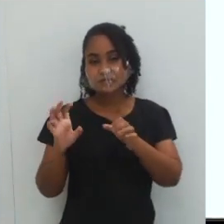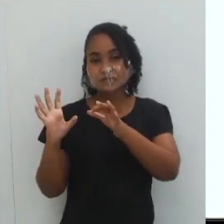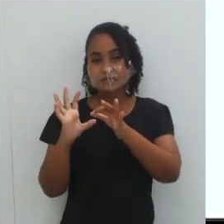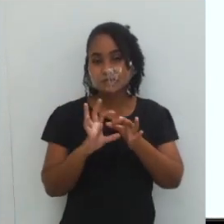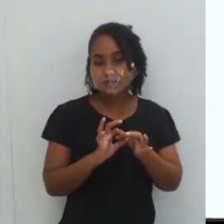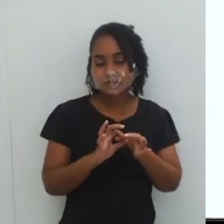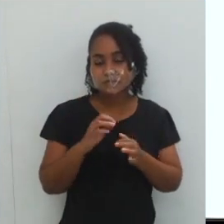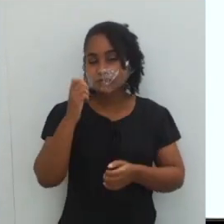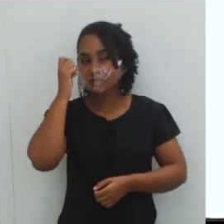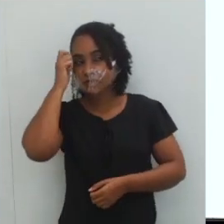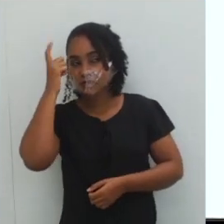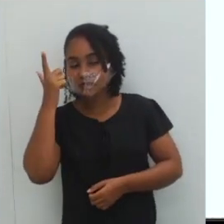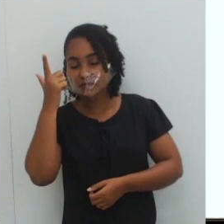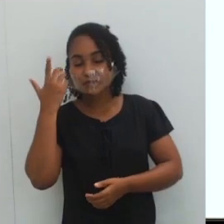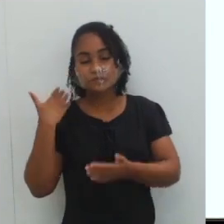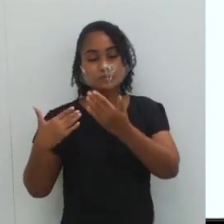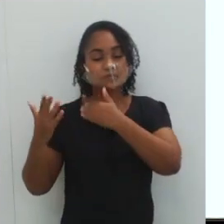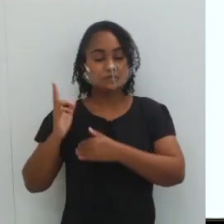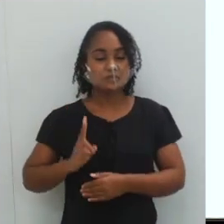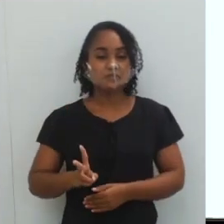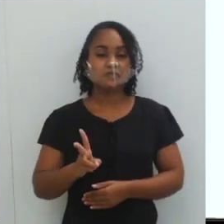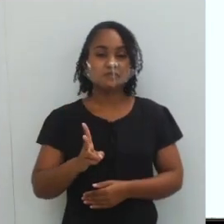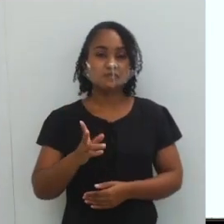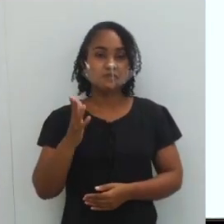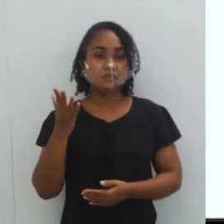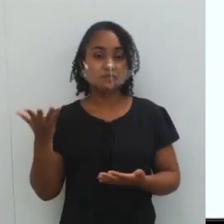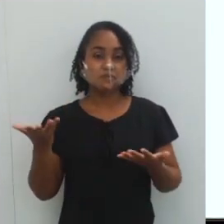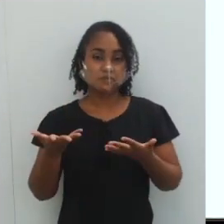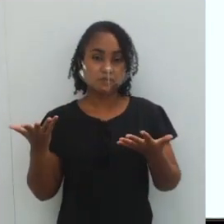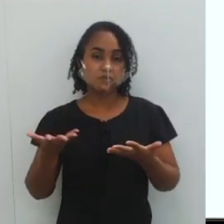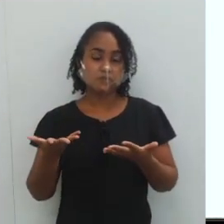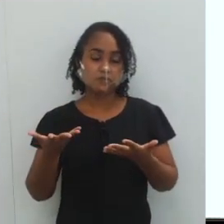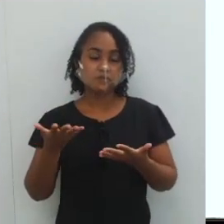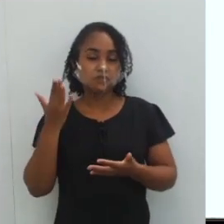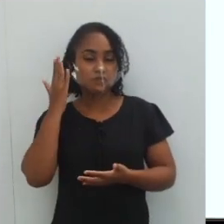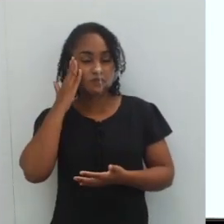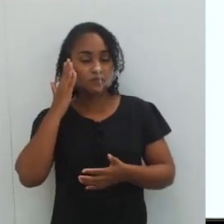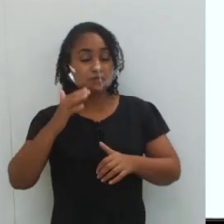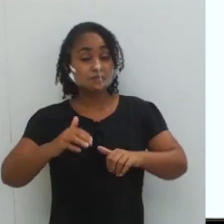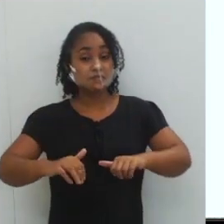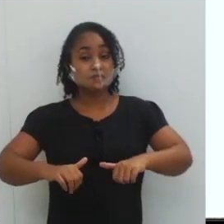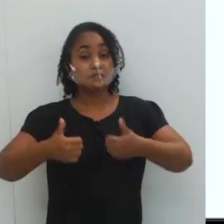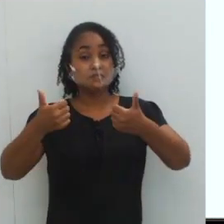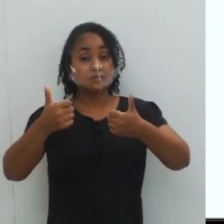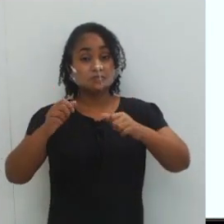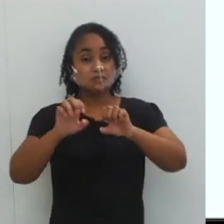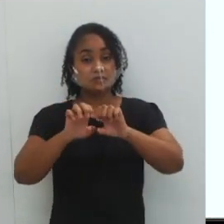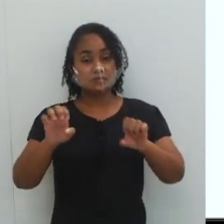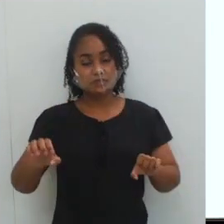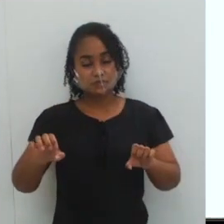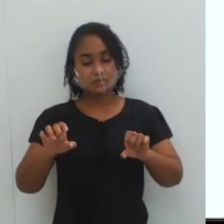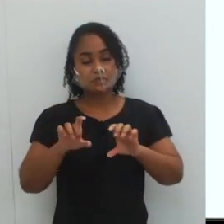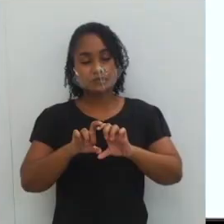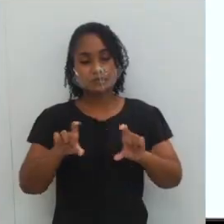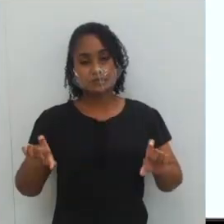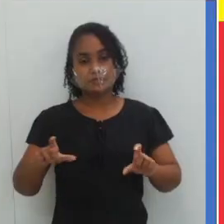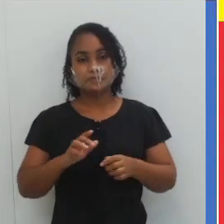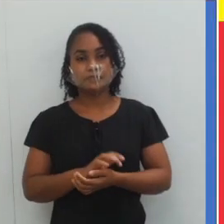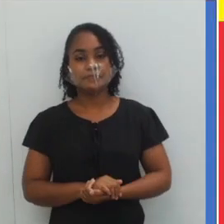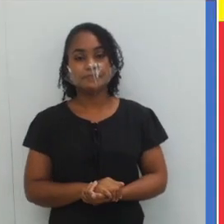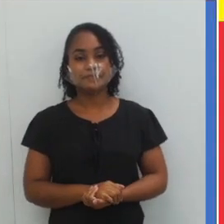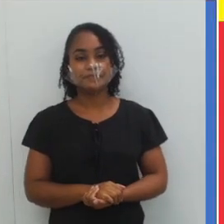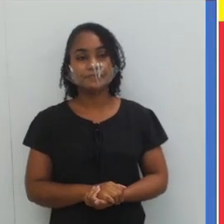estrutura, com a sacada do past continuous, então vamos entender como é que funciona melhor a estrutura